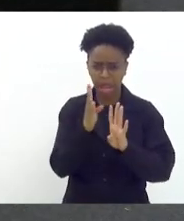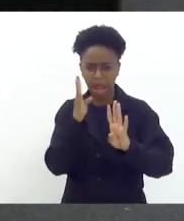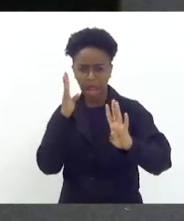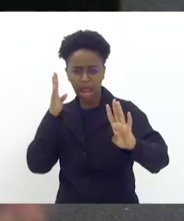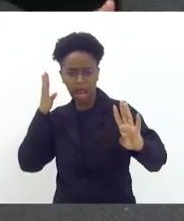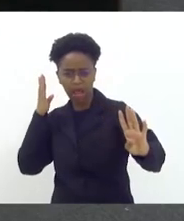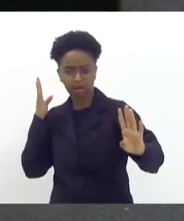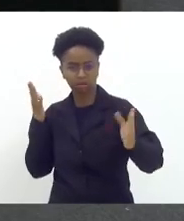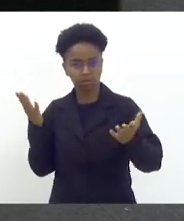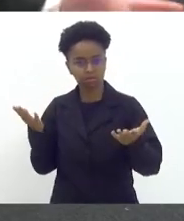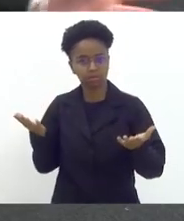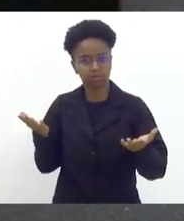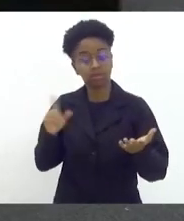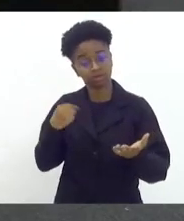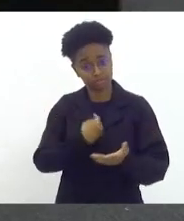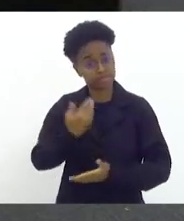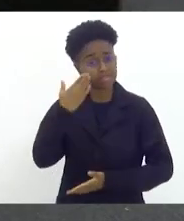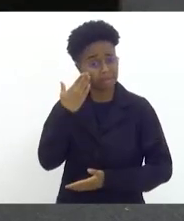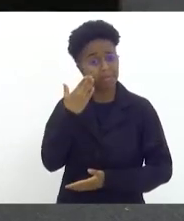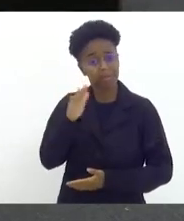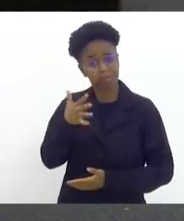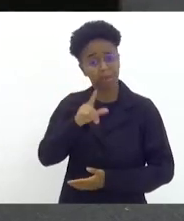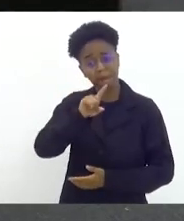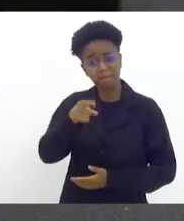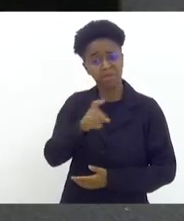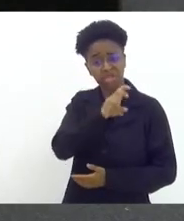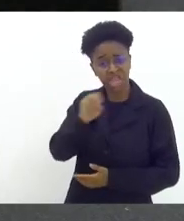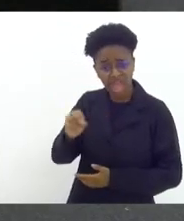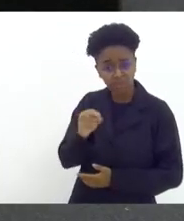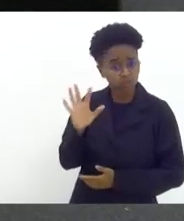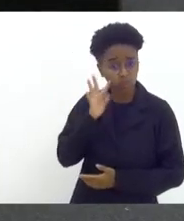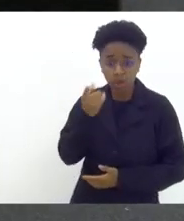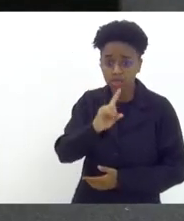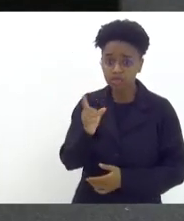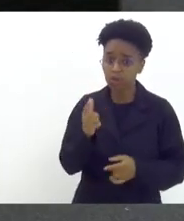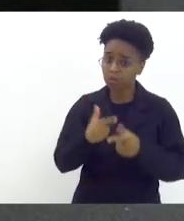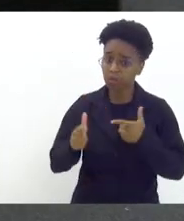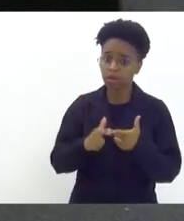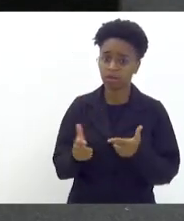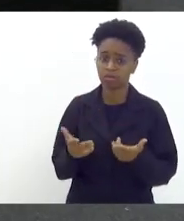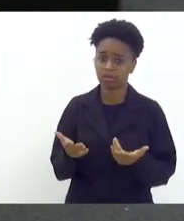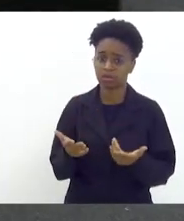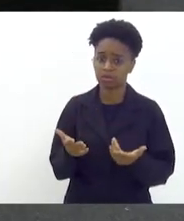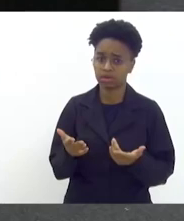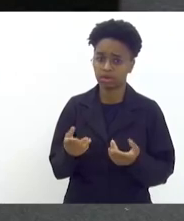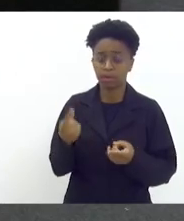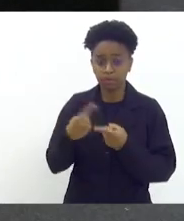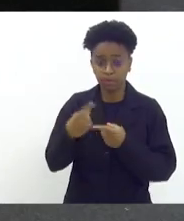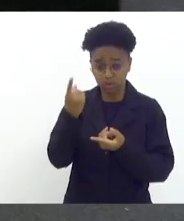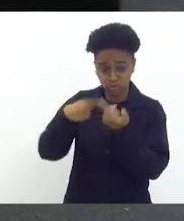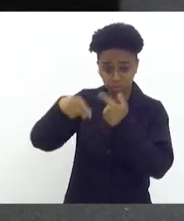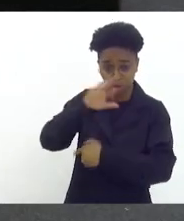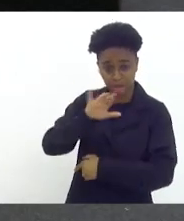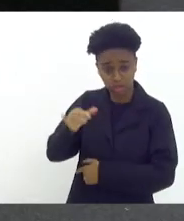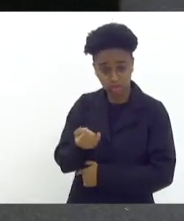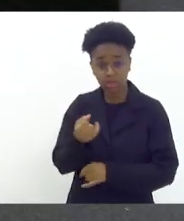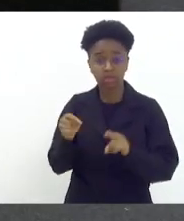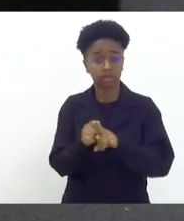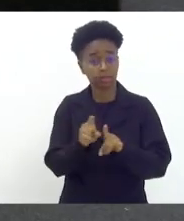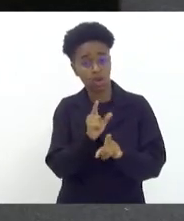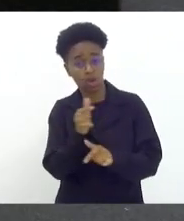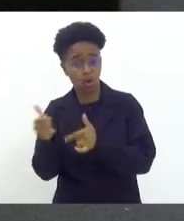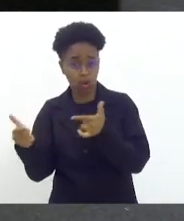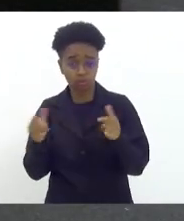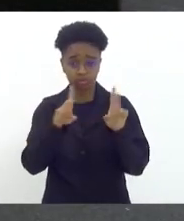a gente sabe que 1.000 1.500 refeições não resolve o problema de ninguém o supererj e outros programas transferência